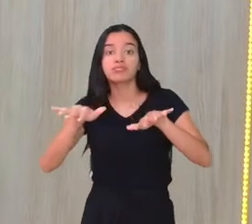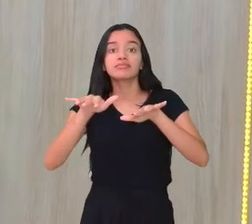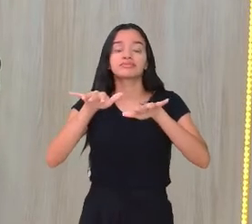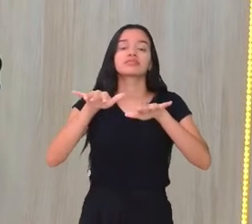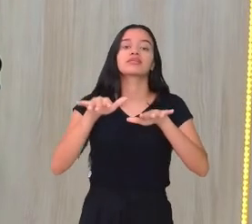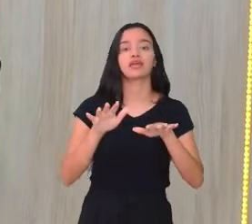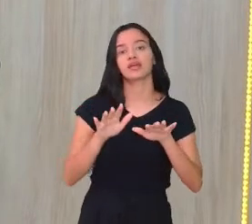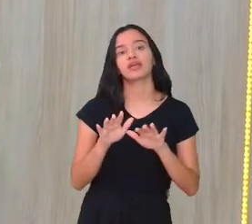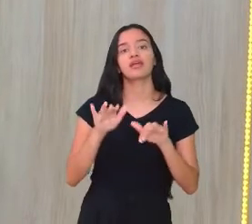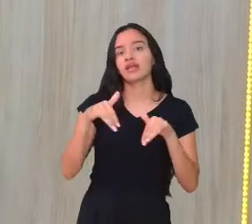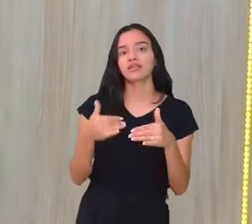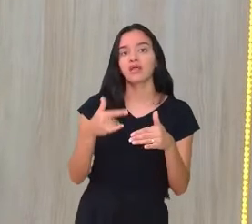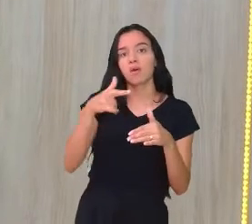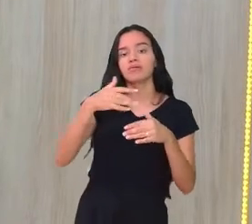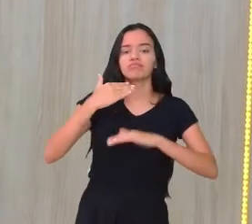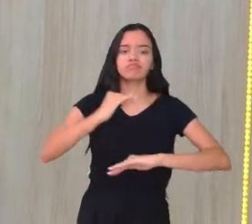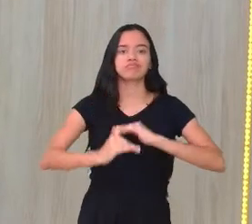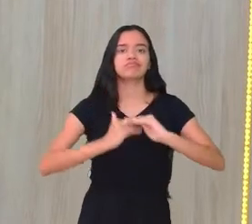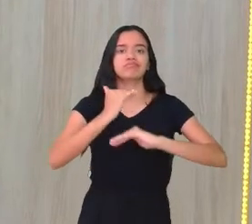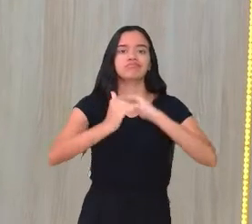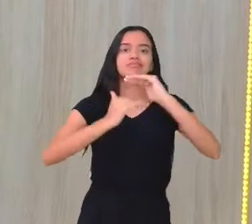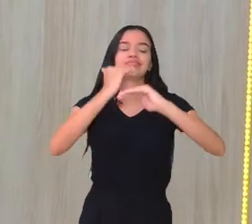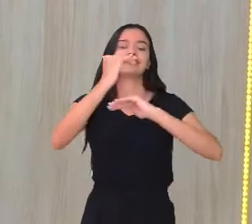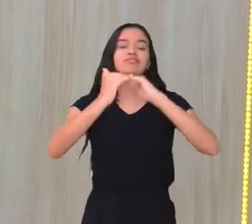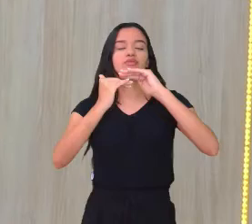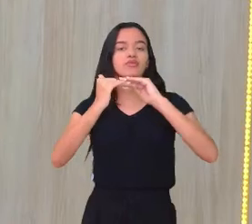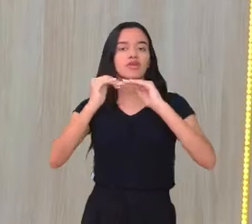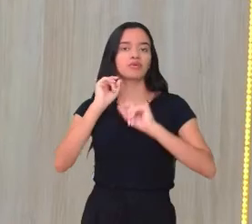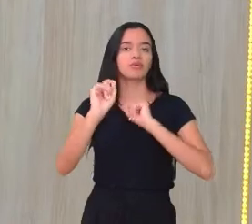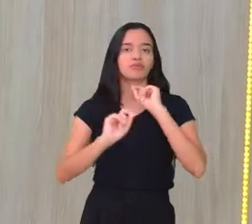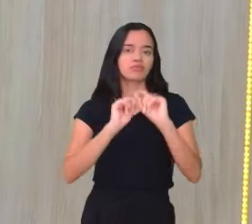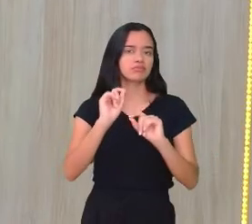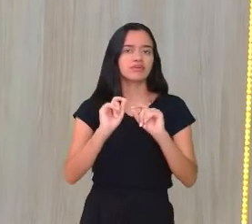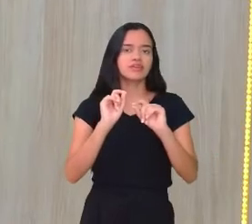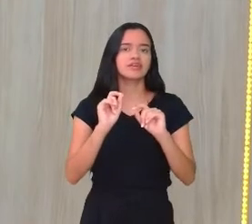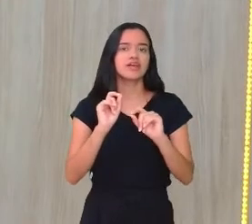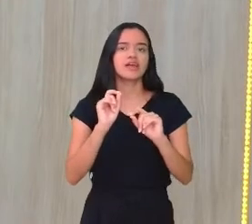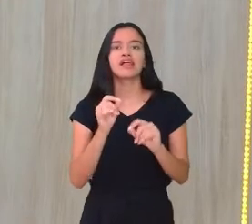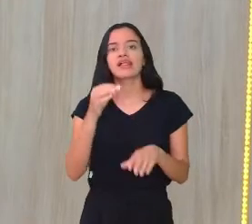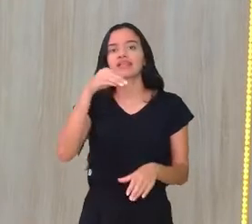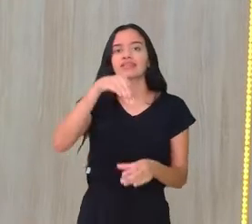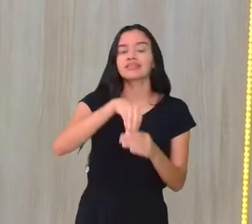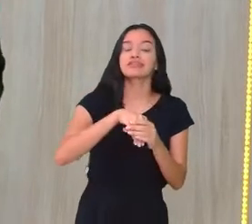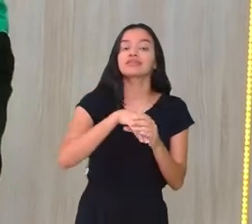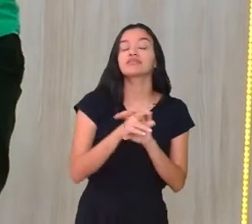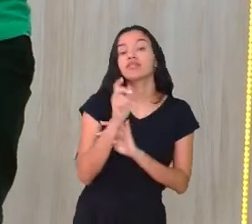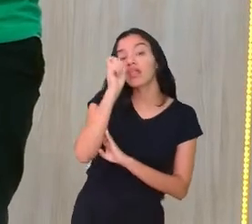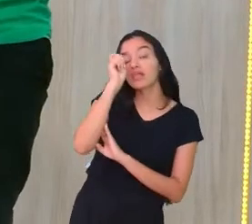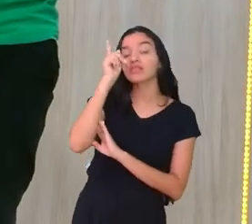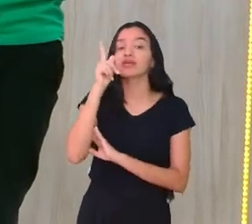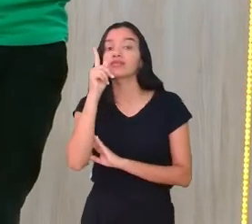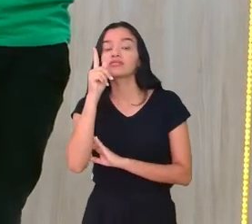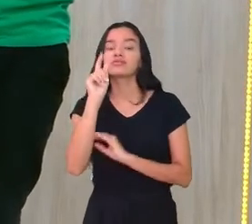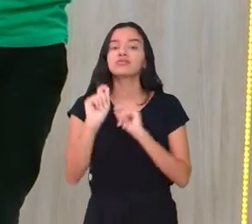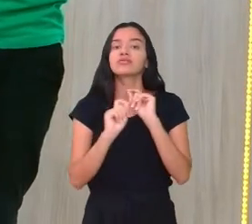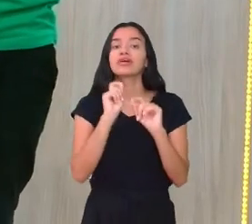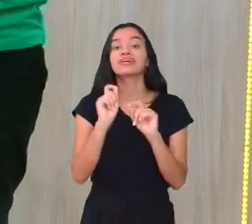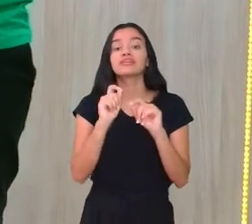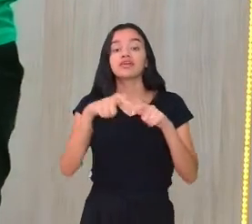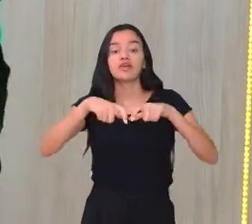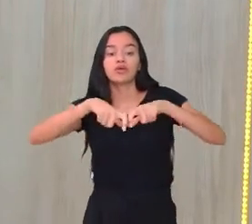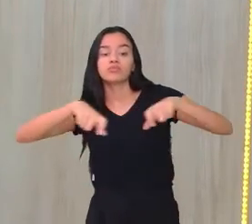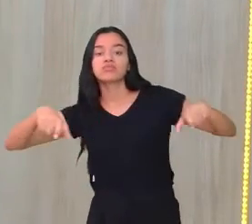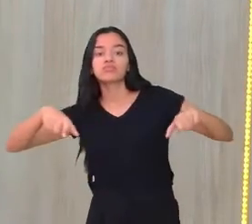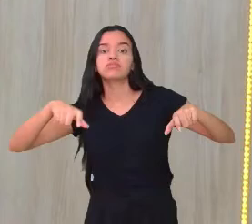Então, desenvolver uma gestão disso aí está dentro da ideia de